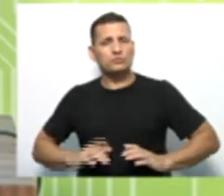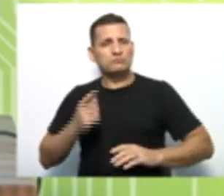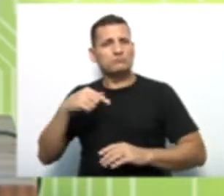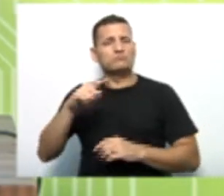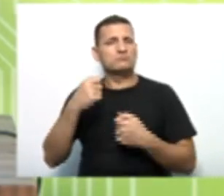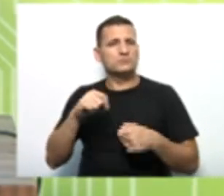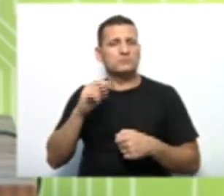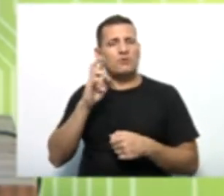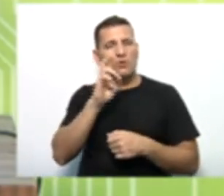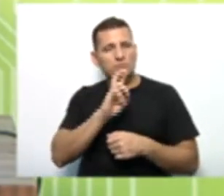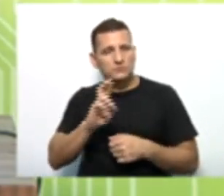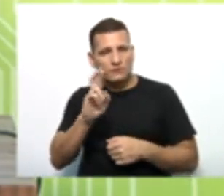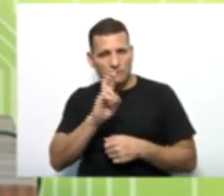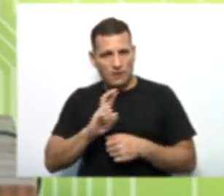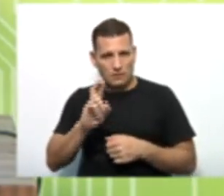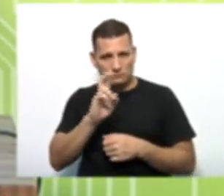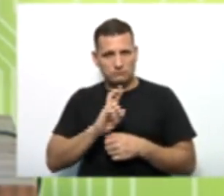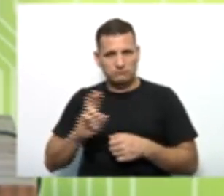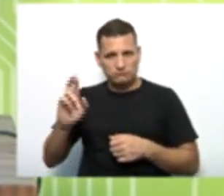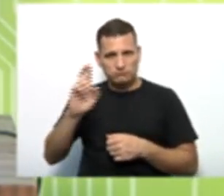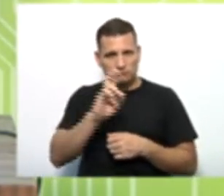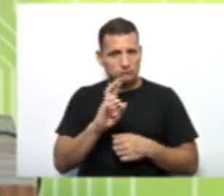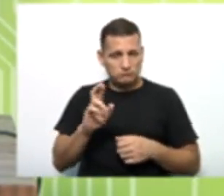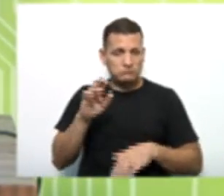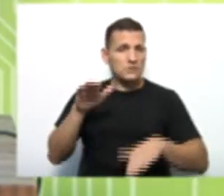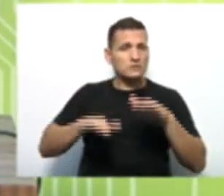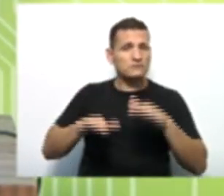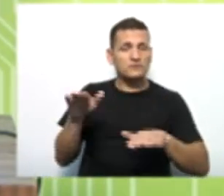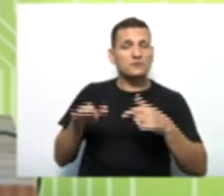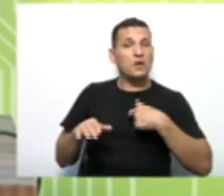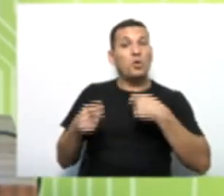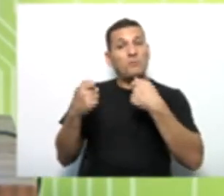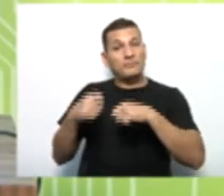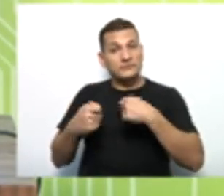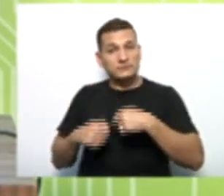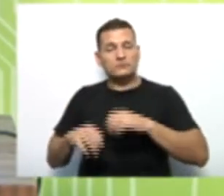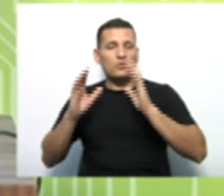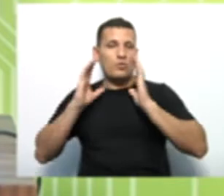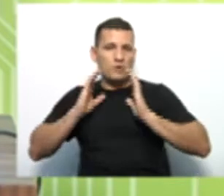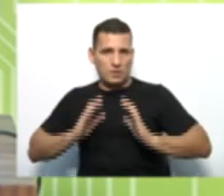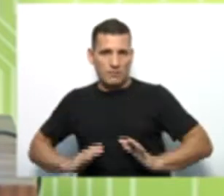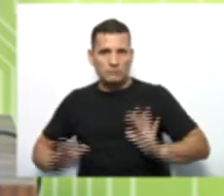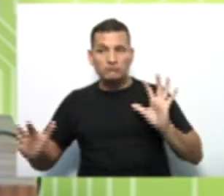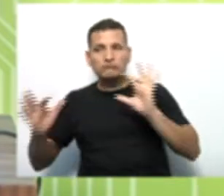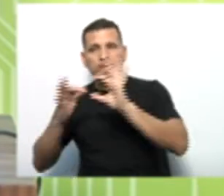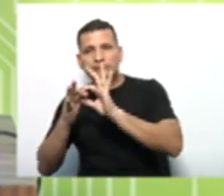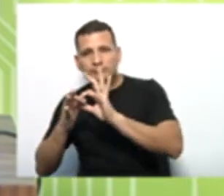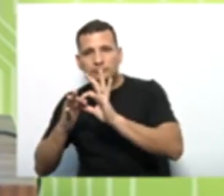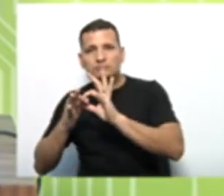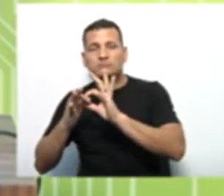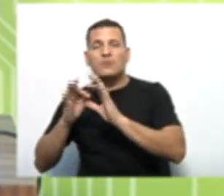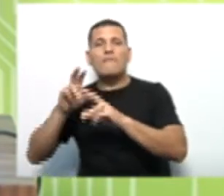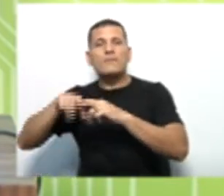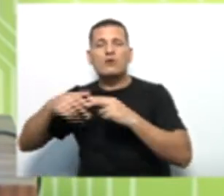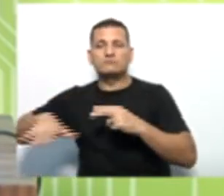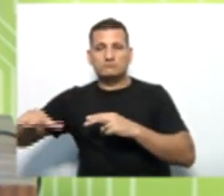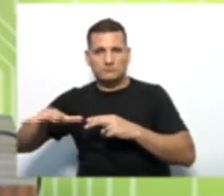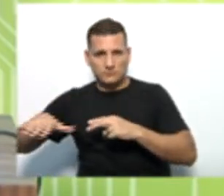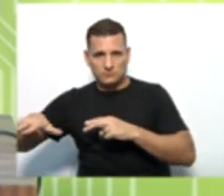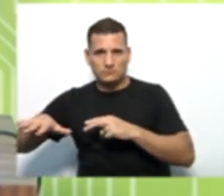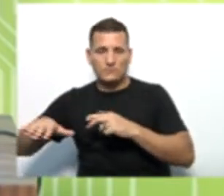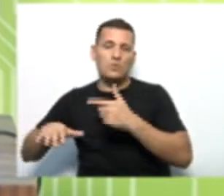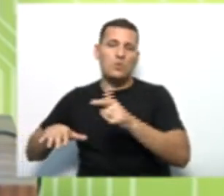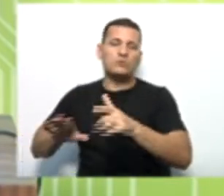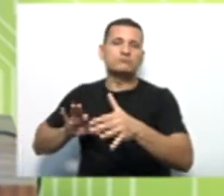regulamentar. Existem momentos e situações que me são exigidos padrões de comportamentos diferentes, modos de agir diferentes.